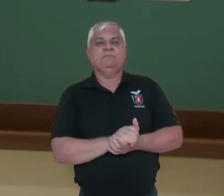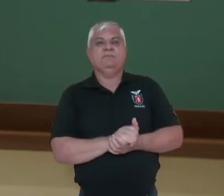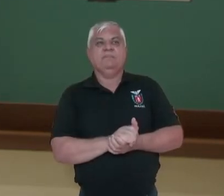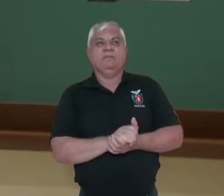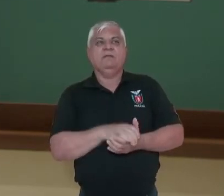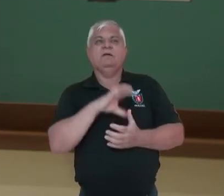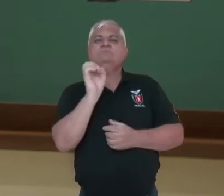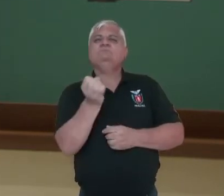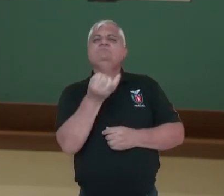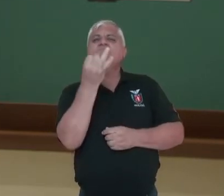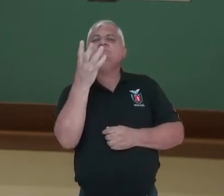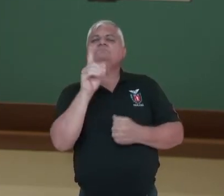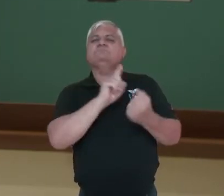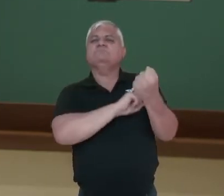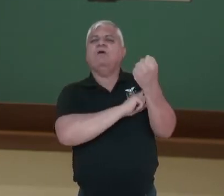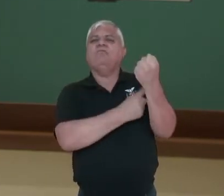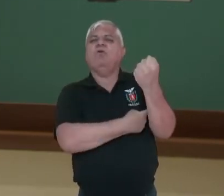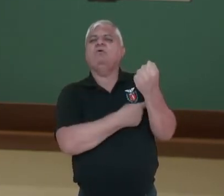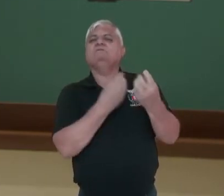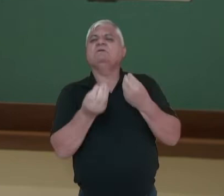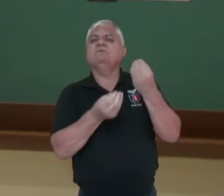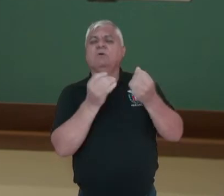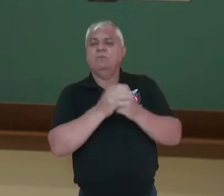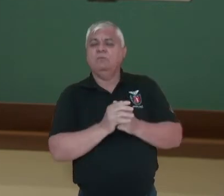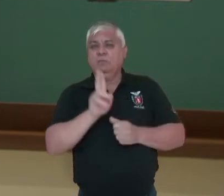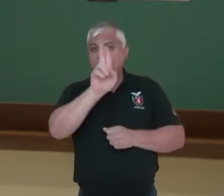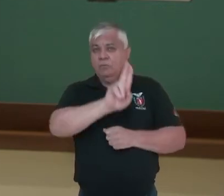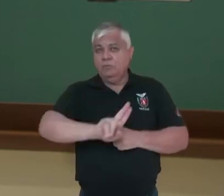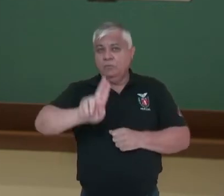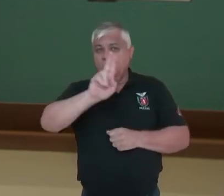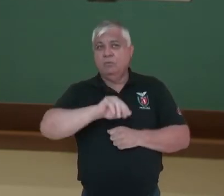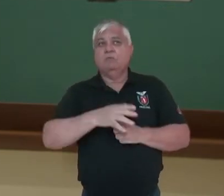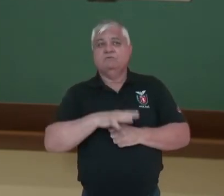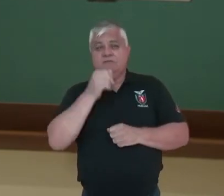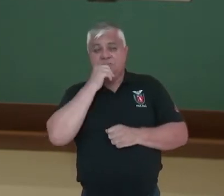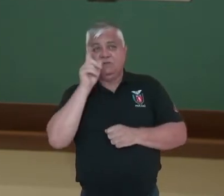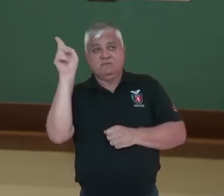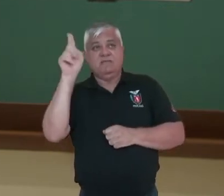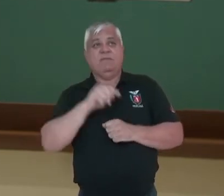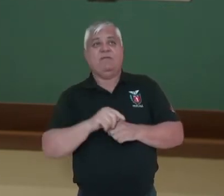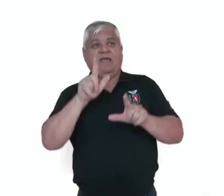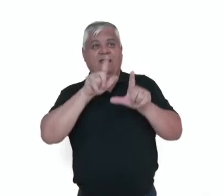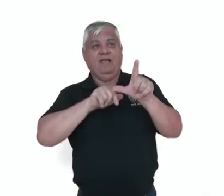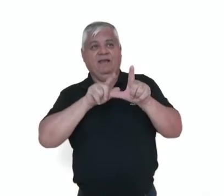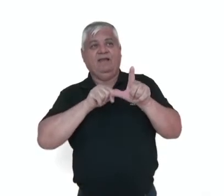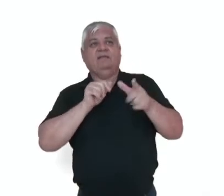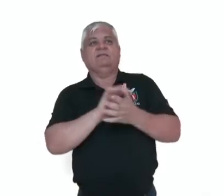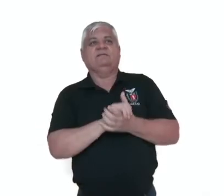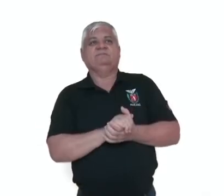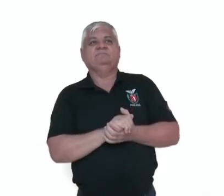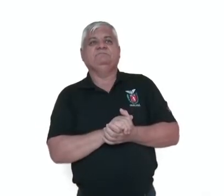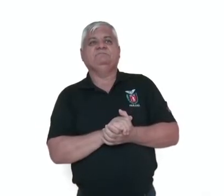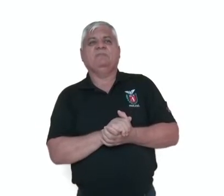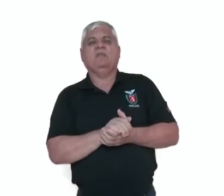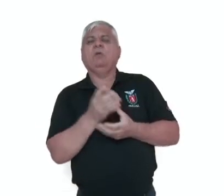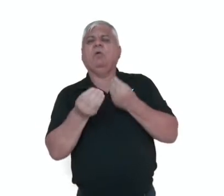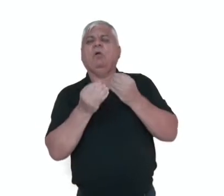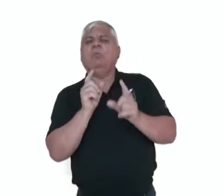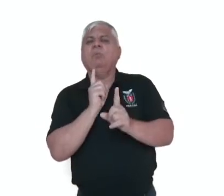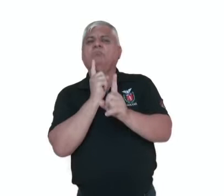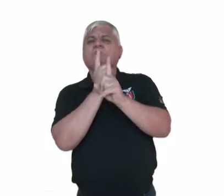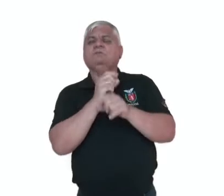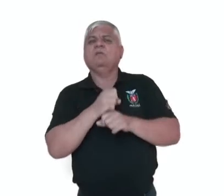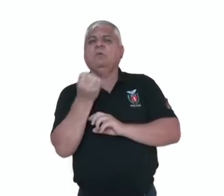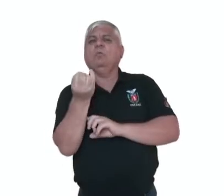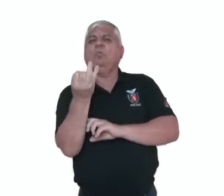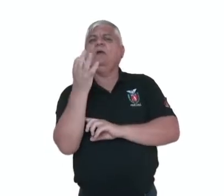Quanto à força ou grau de ionização, que a gente usa, né, a letra grega alfa aí, né, para representar. Essa grandeza indica a